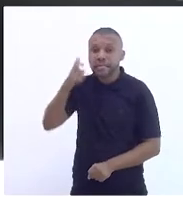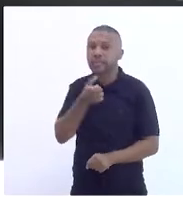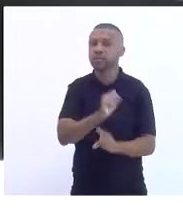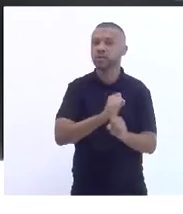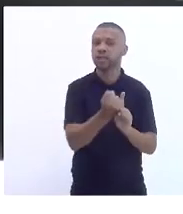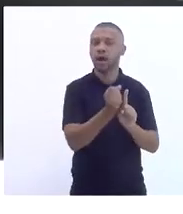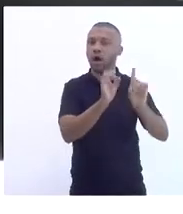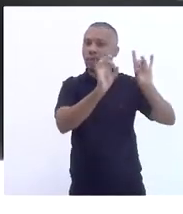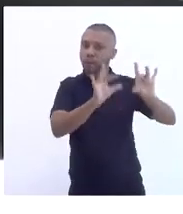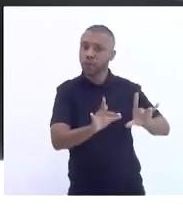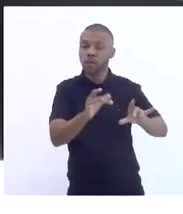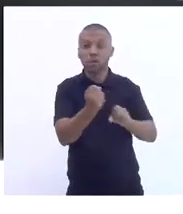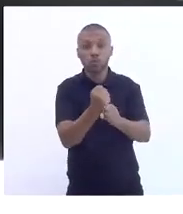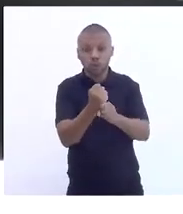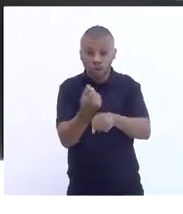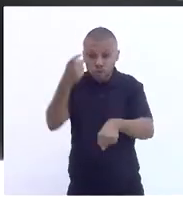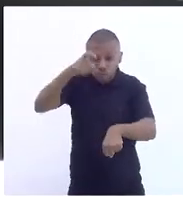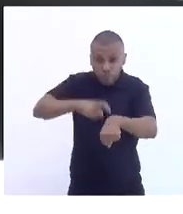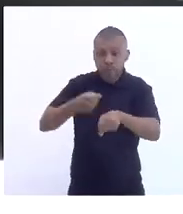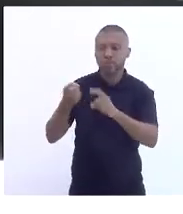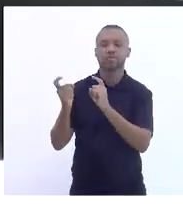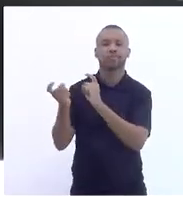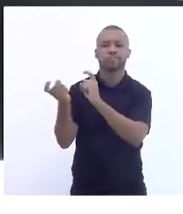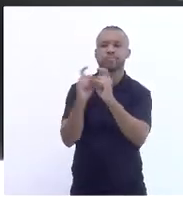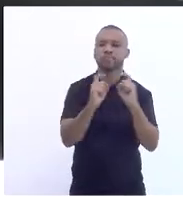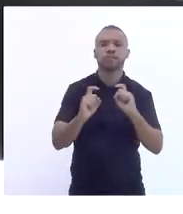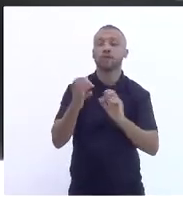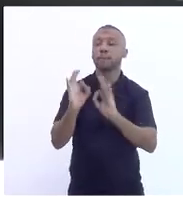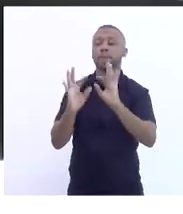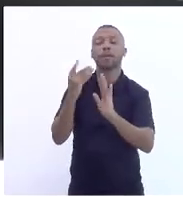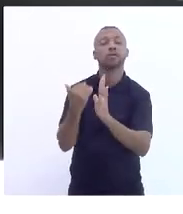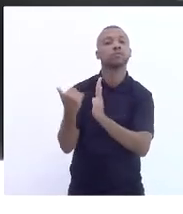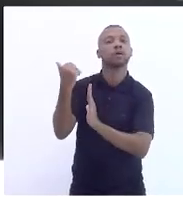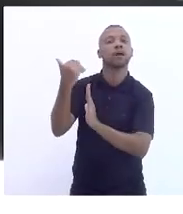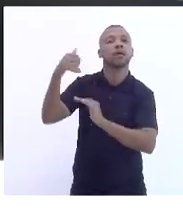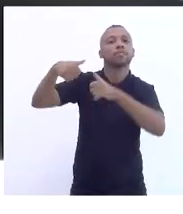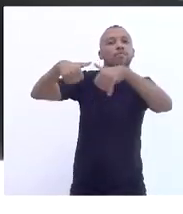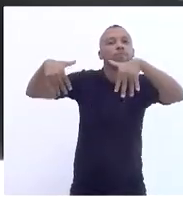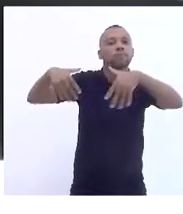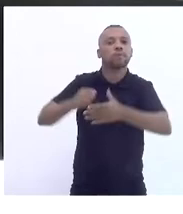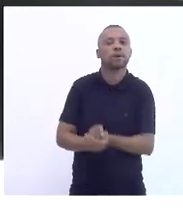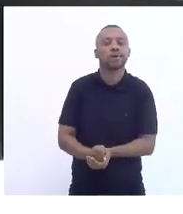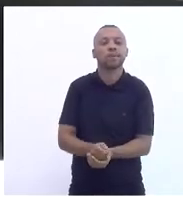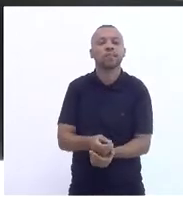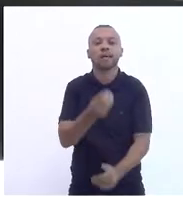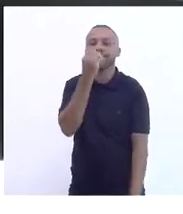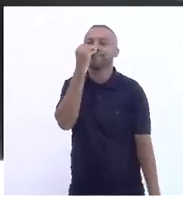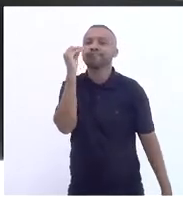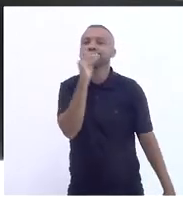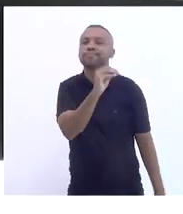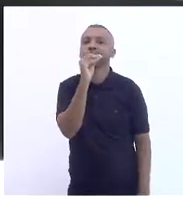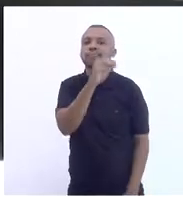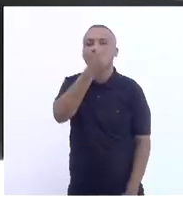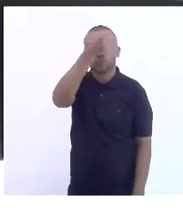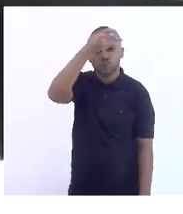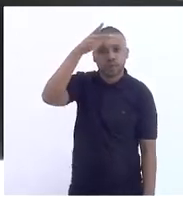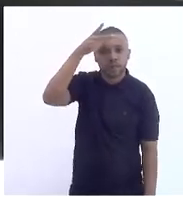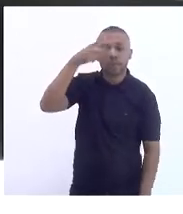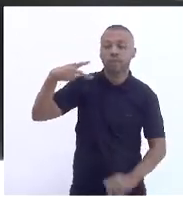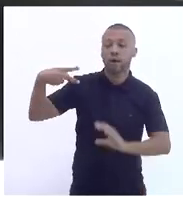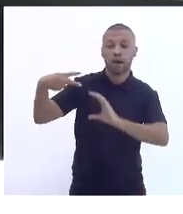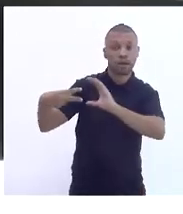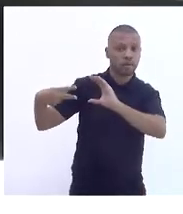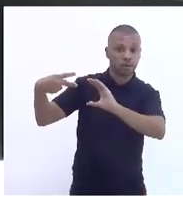no ano de discussão do plano diretor sem fazer diálogo com município sem dialogar com a câmara de vereadores